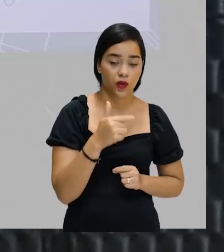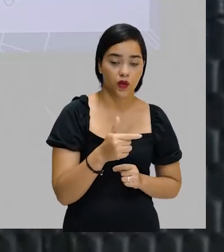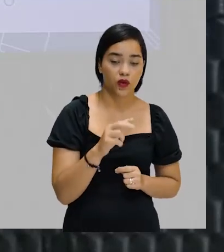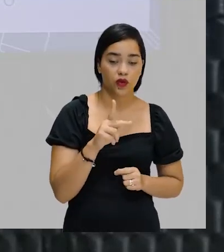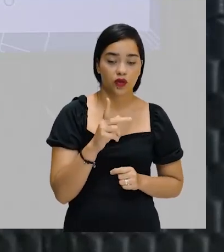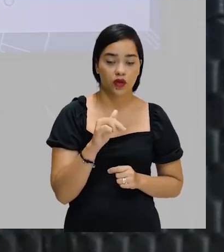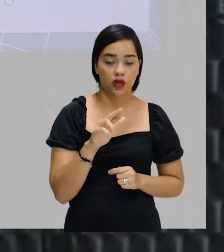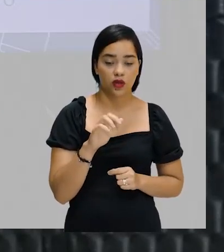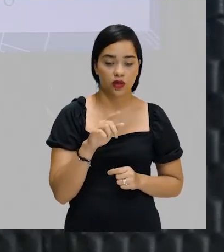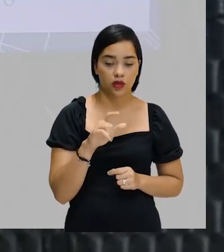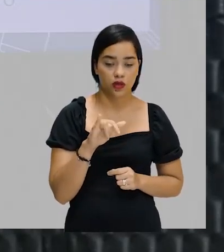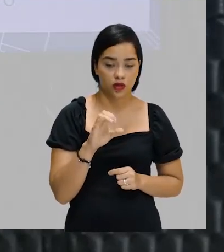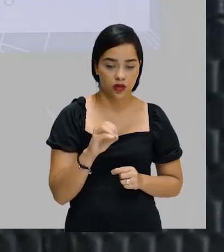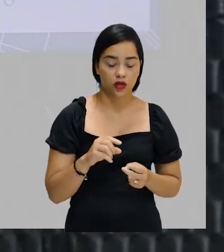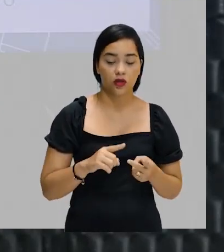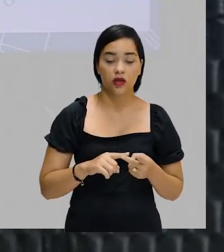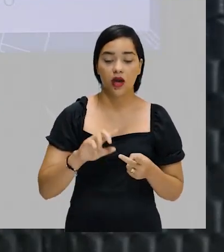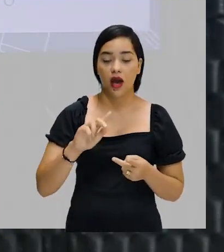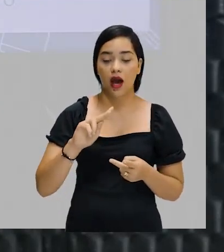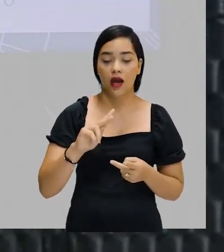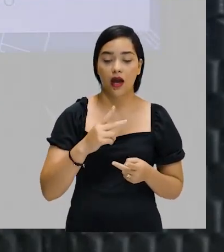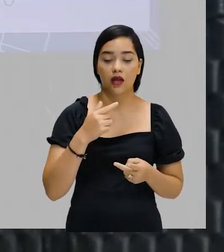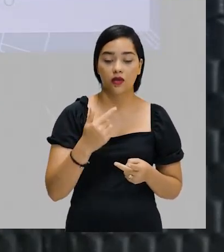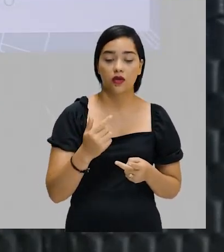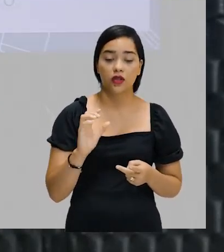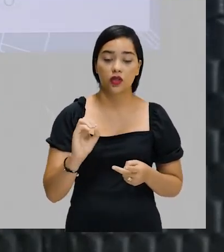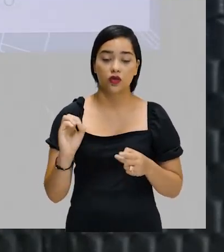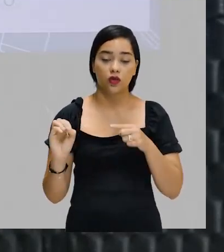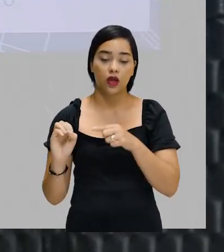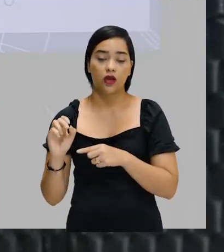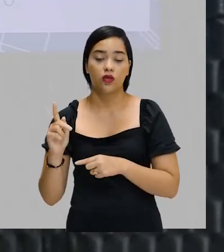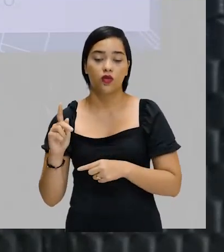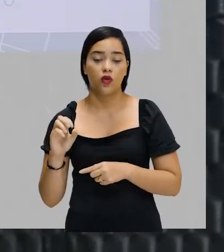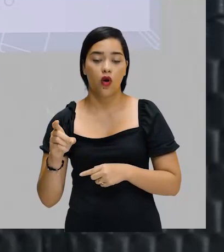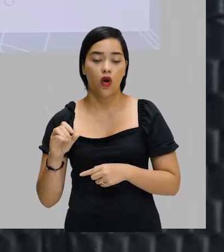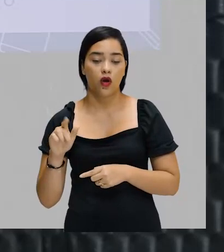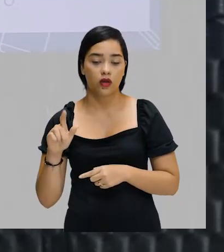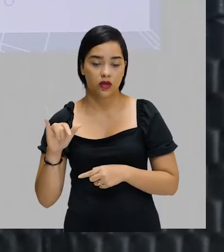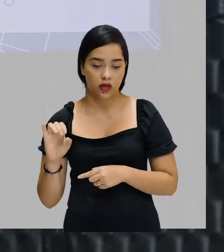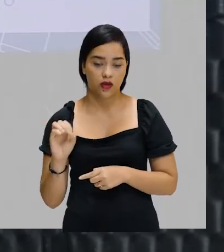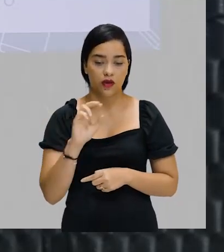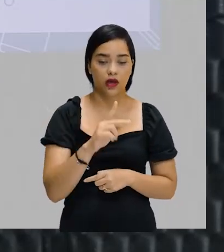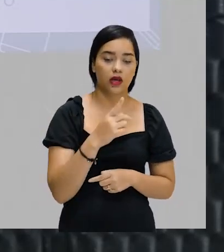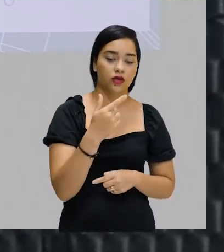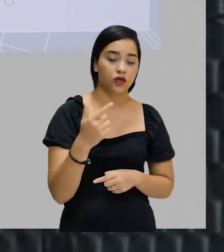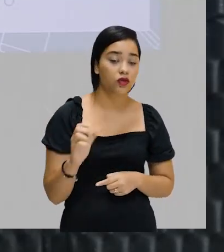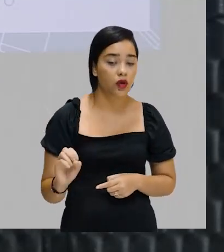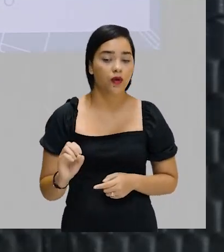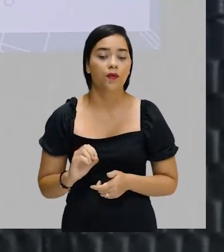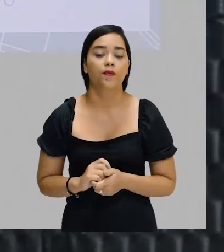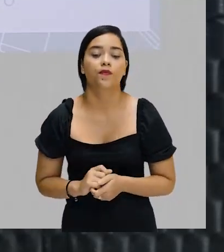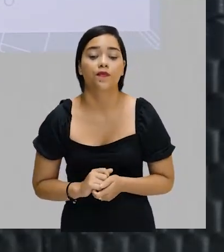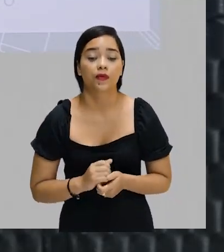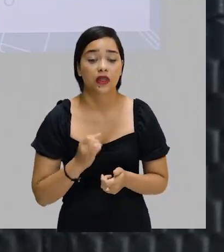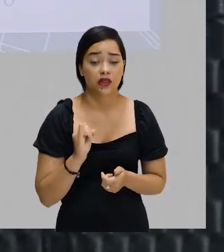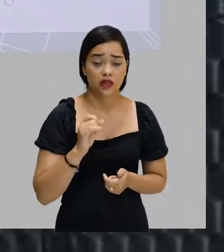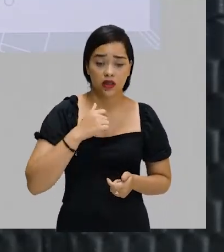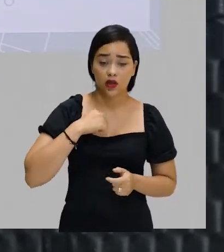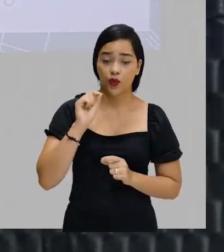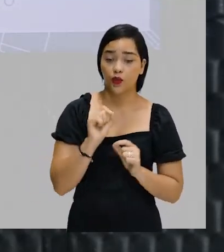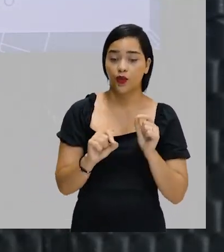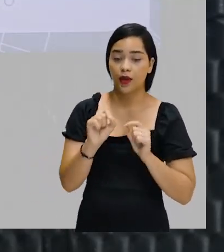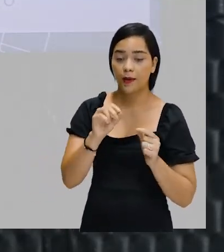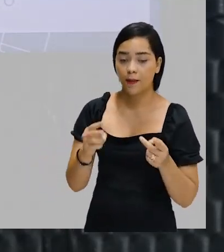hidrogênio, H2, e apenas um átomo de oxigênio, H2O. Turma, se eu olho,